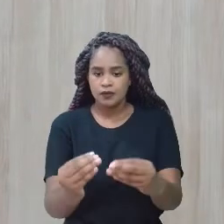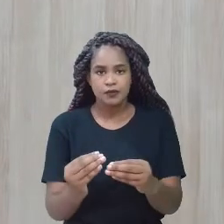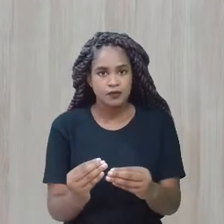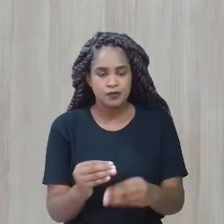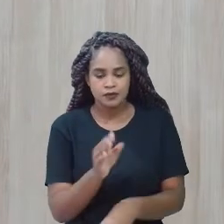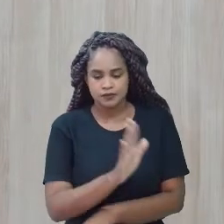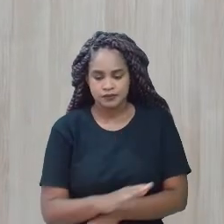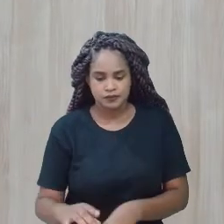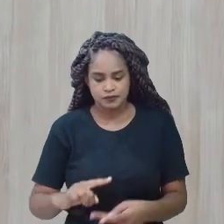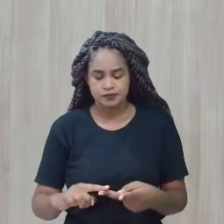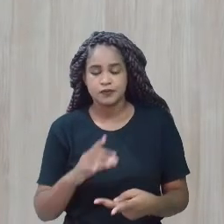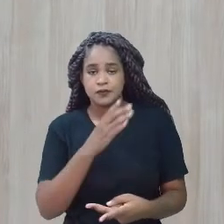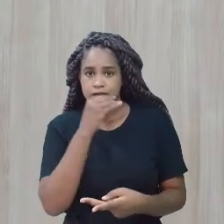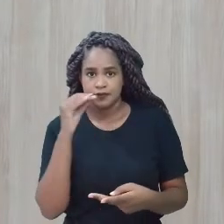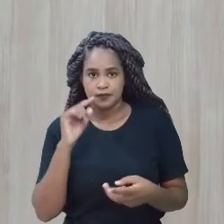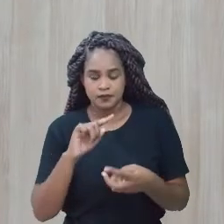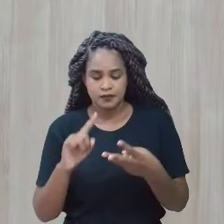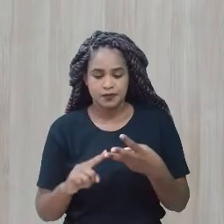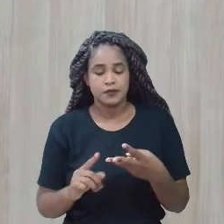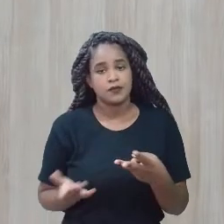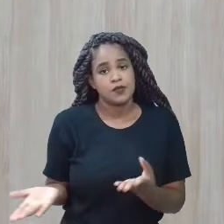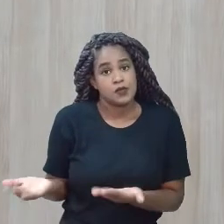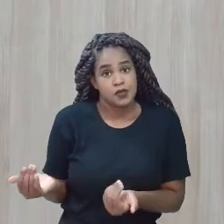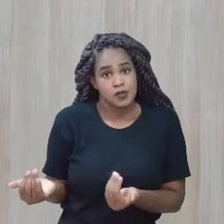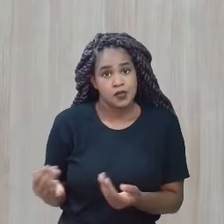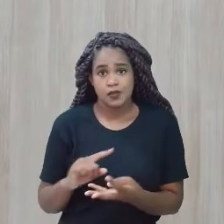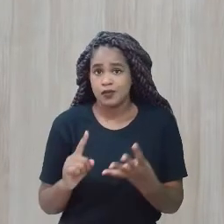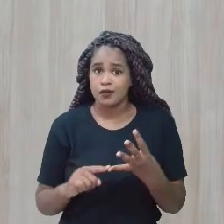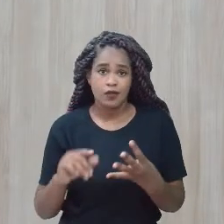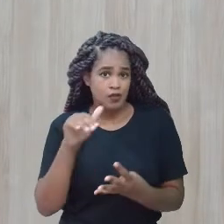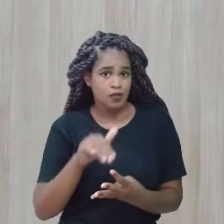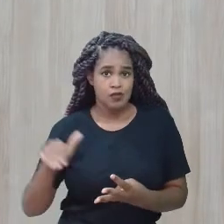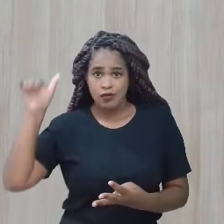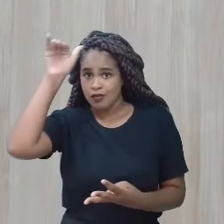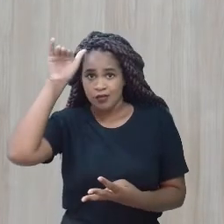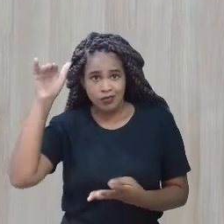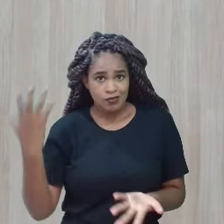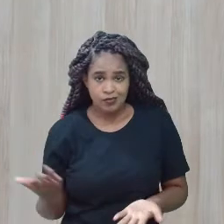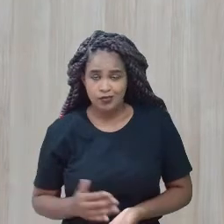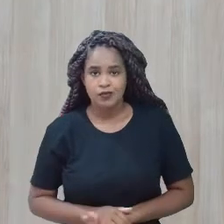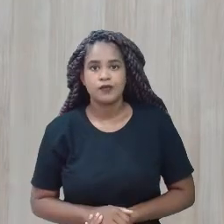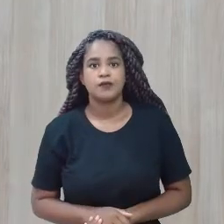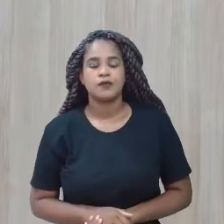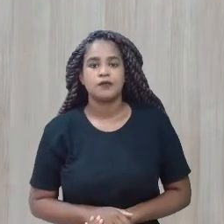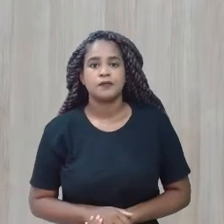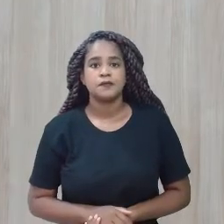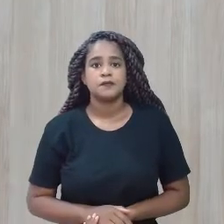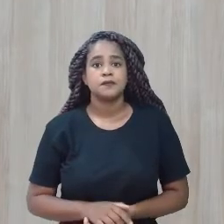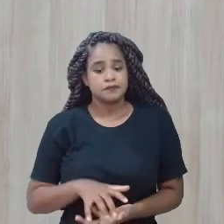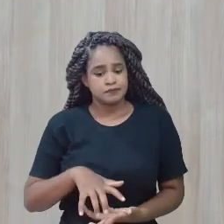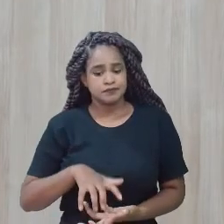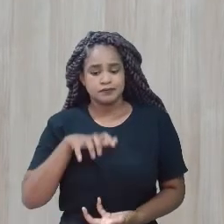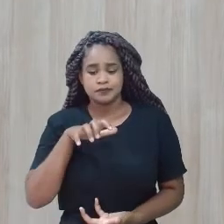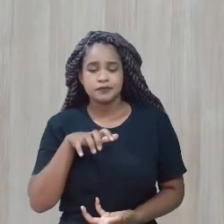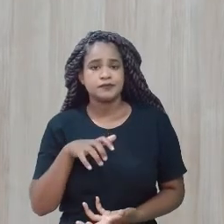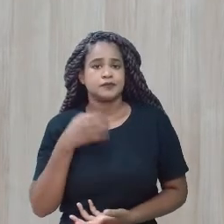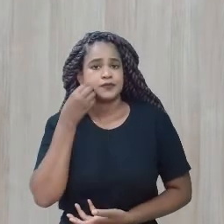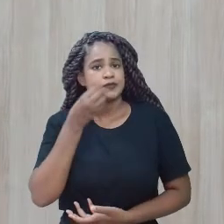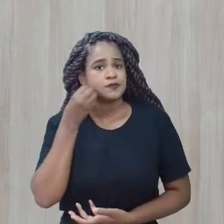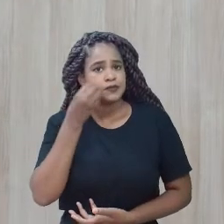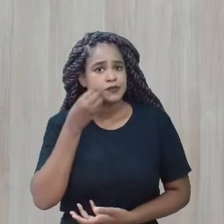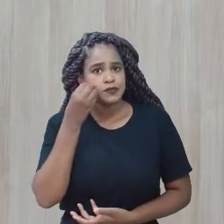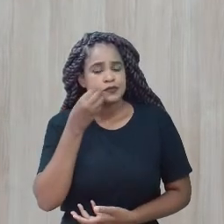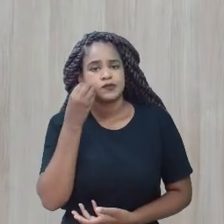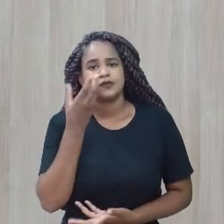crianças, adolescentes, jovens, adultos, pessoas mais experientes que